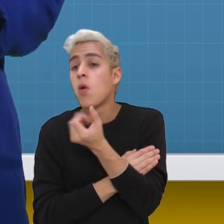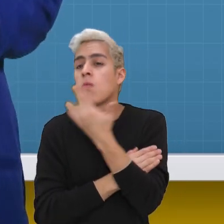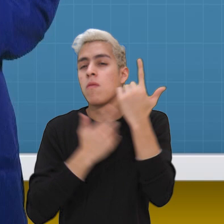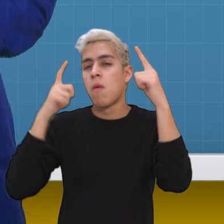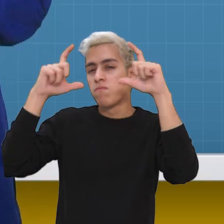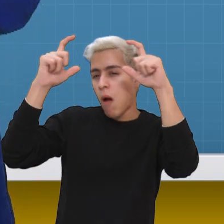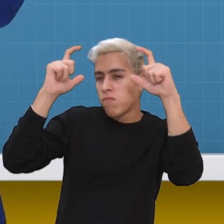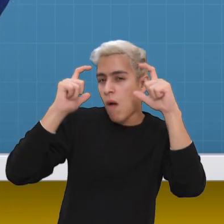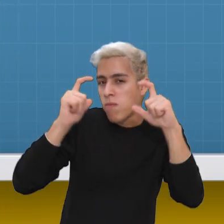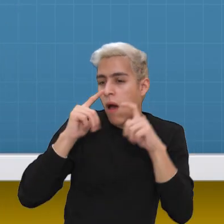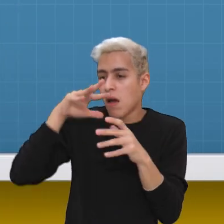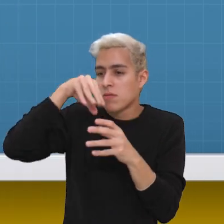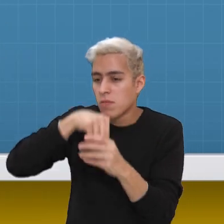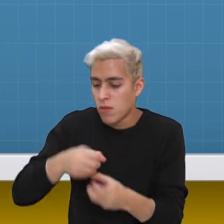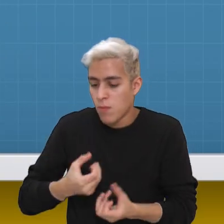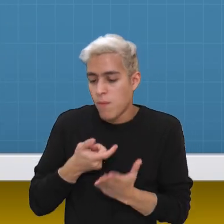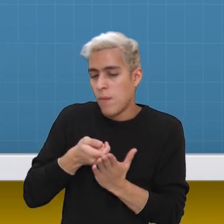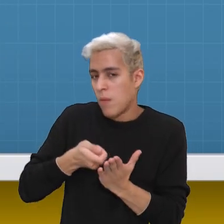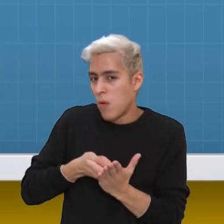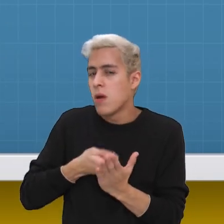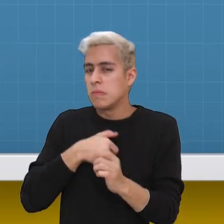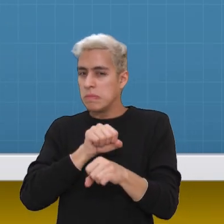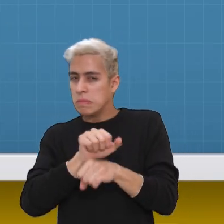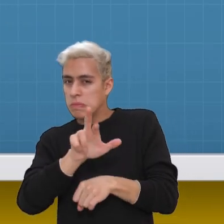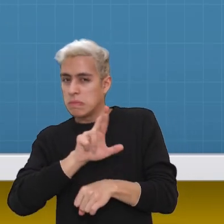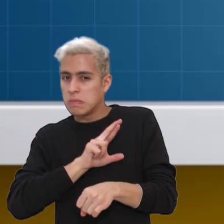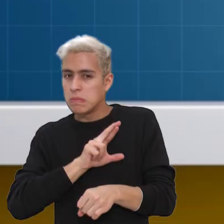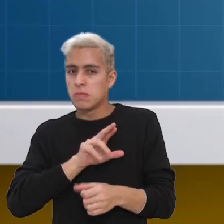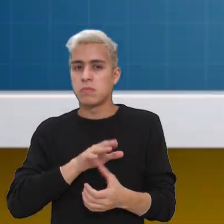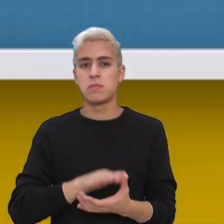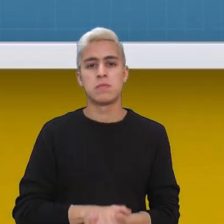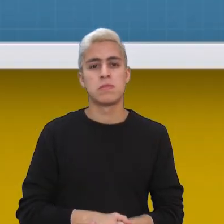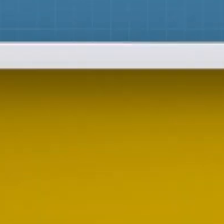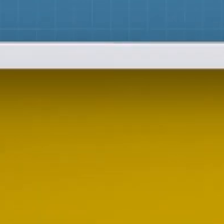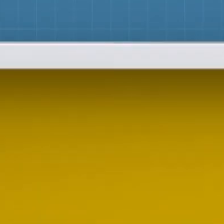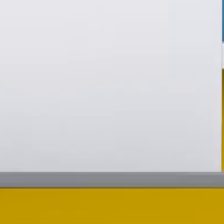outra. Quantas estrofes há no poema? Eu te espero.